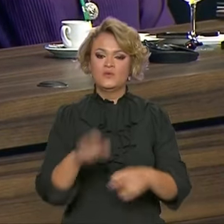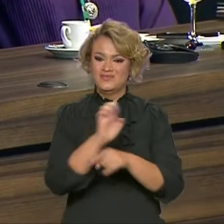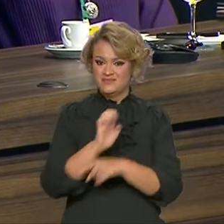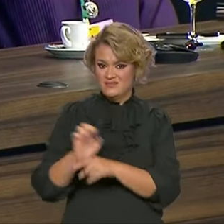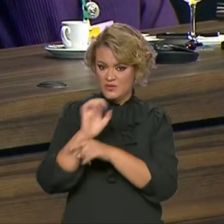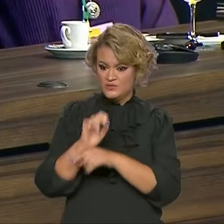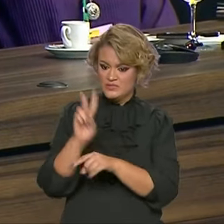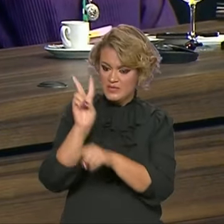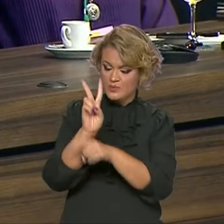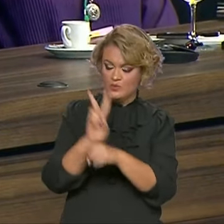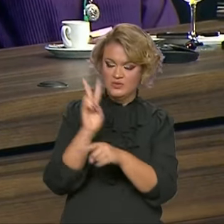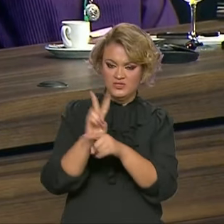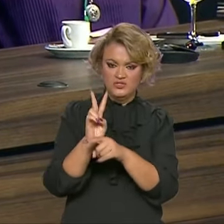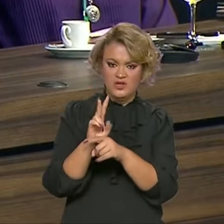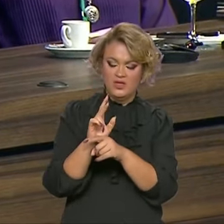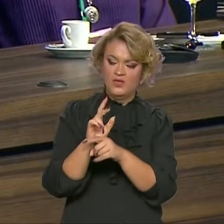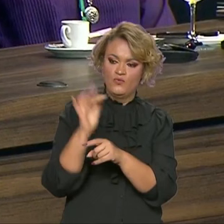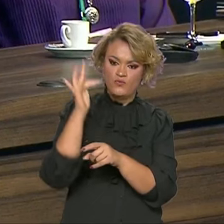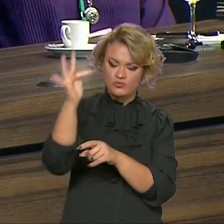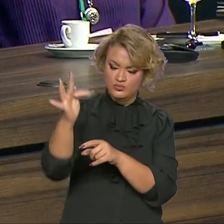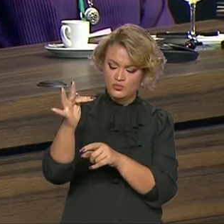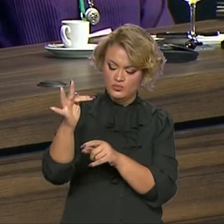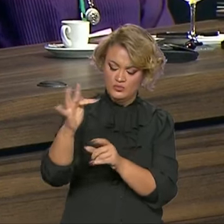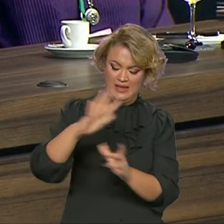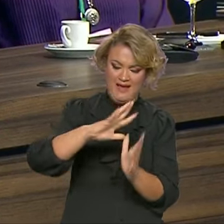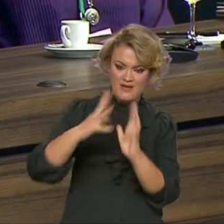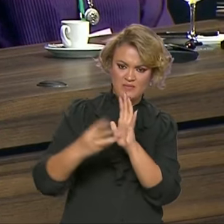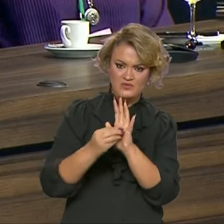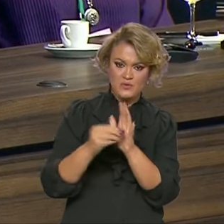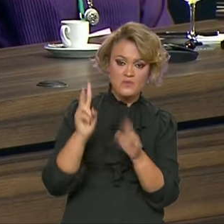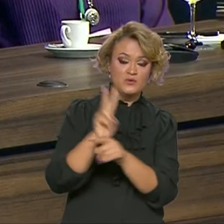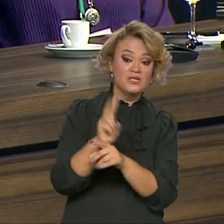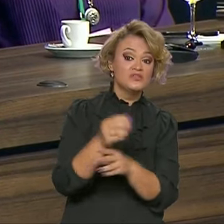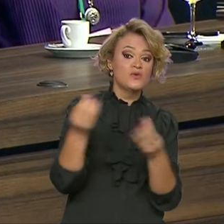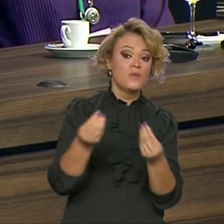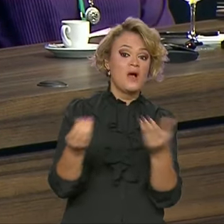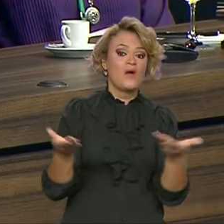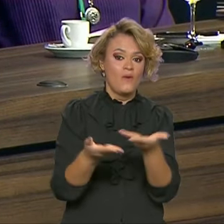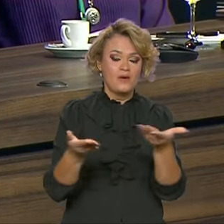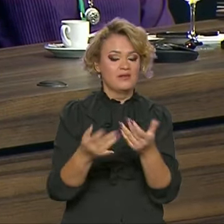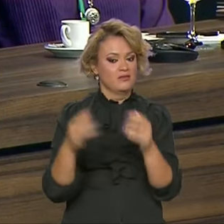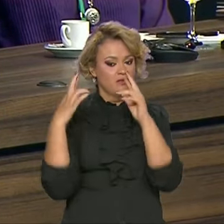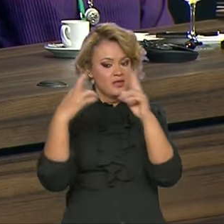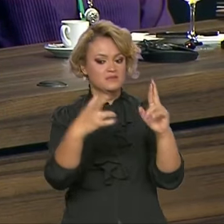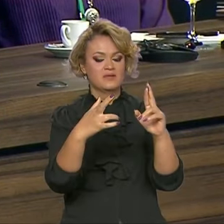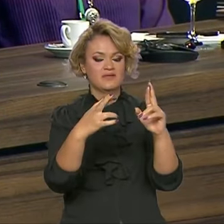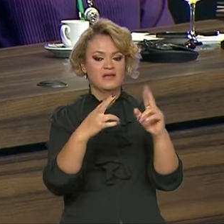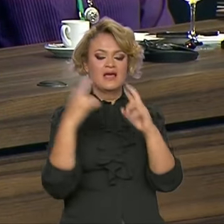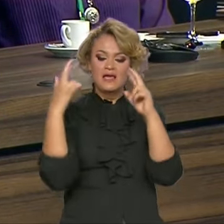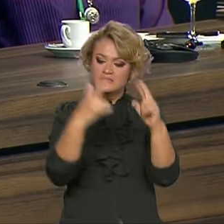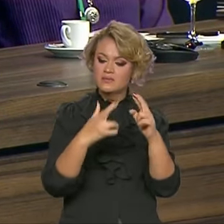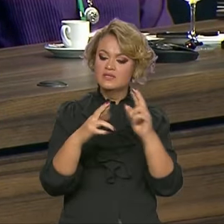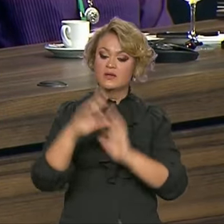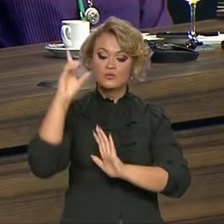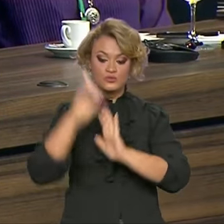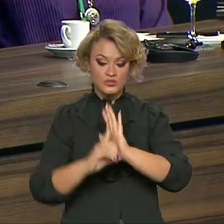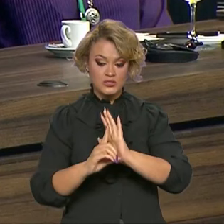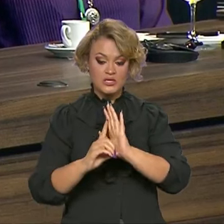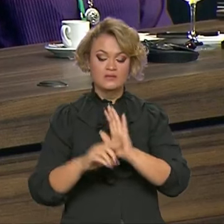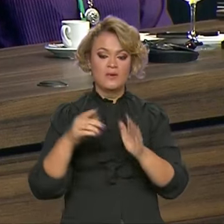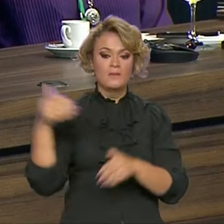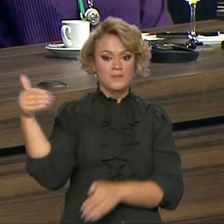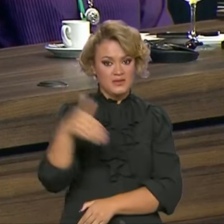o futuro da Amazônia, passa pelo respeito do direito